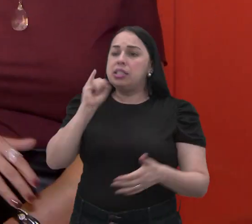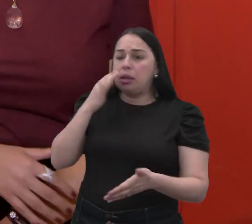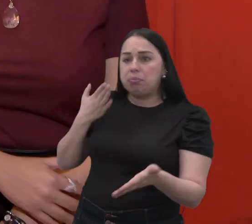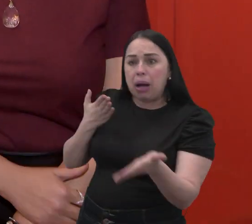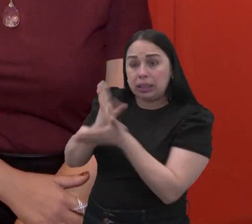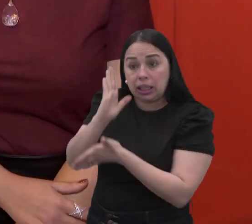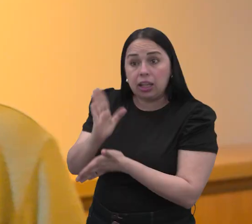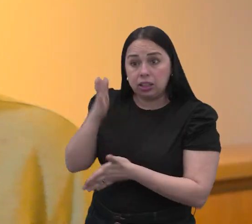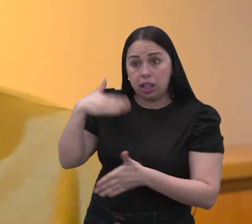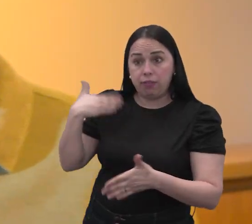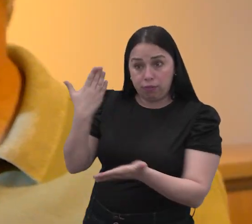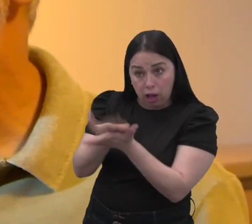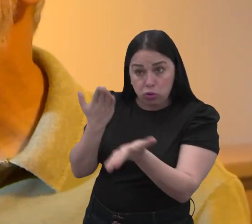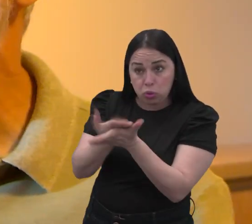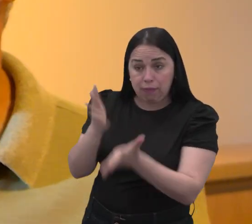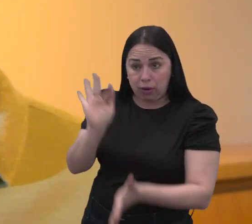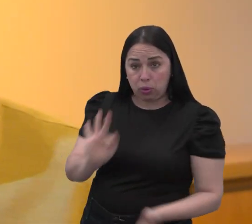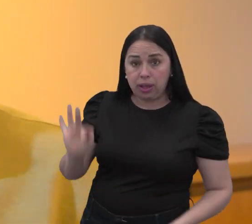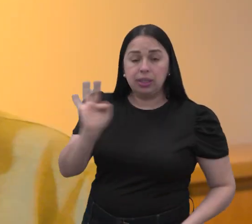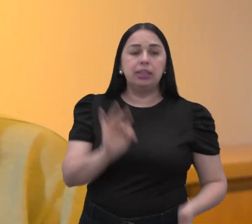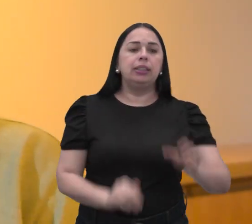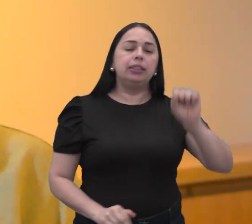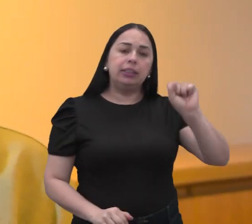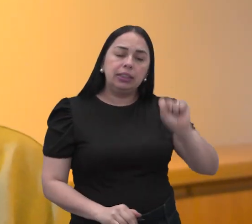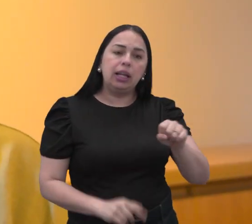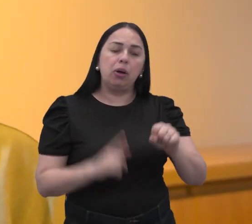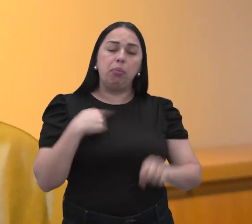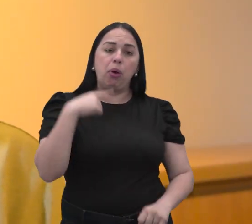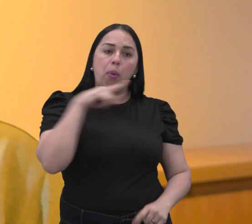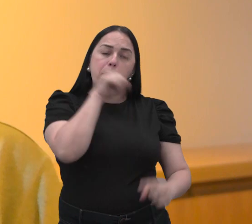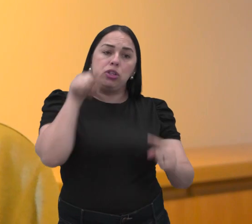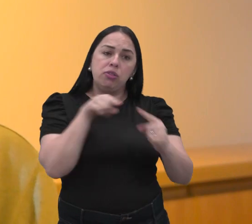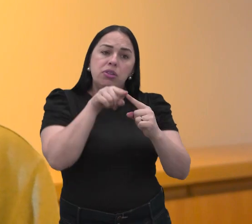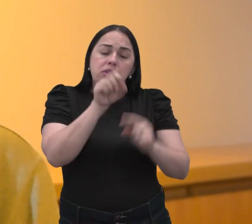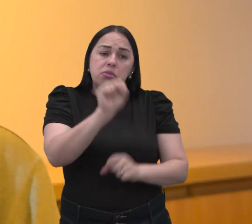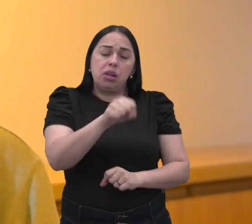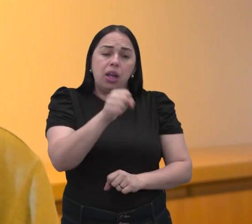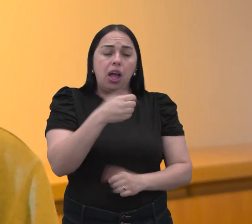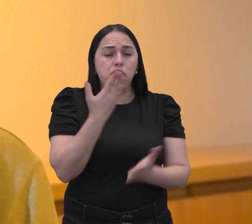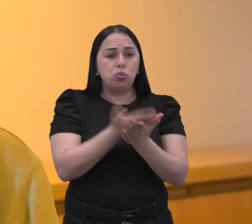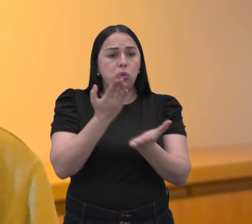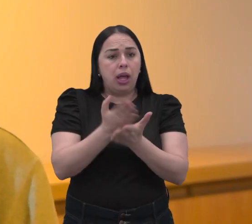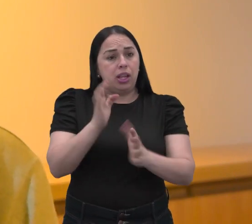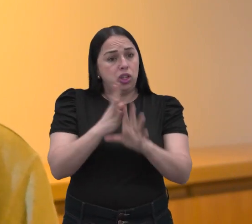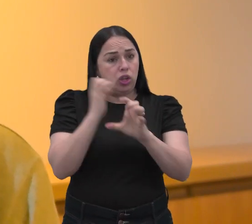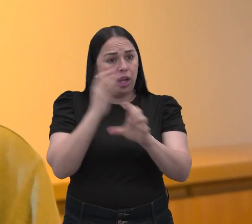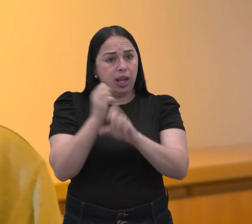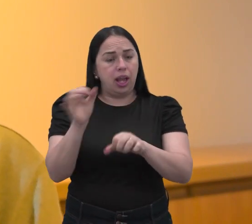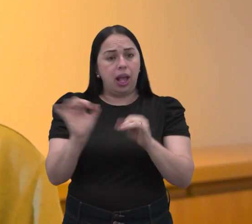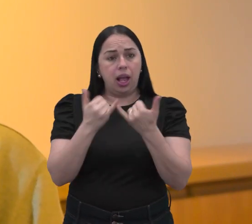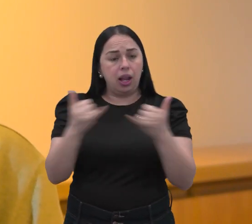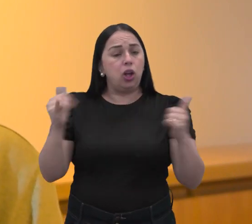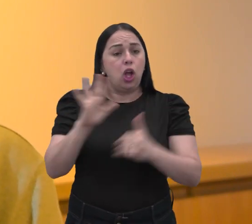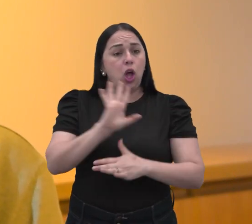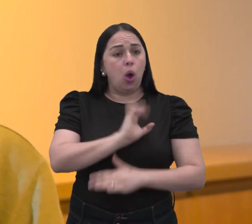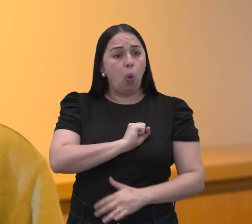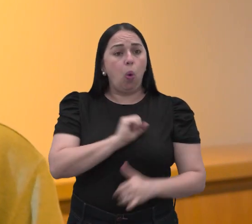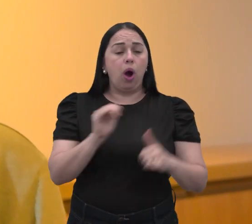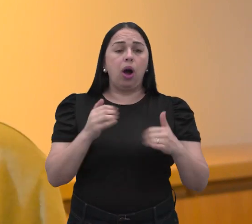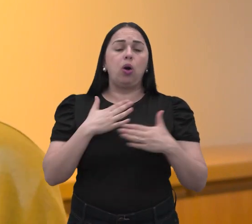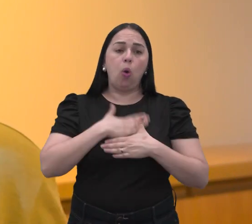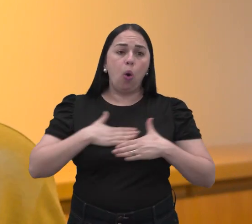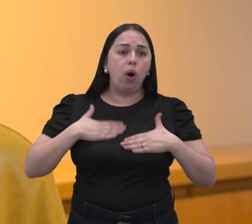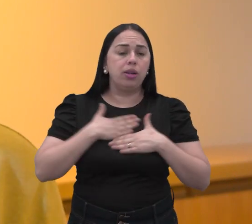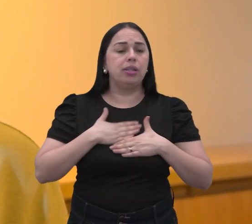teria feito? Olha, eu acredito que sim, viu? Porque a minha ideia era realmente fazer engenharia eletrônica. É uma coisa que eu gosto bastante.